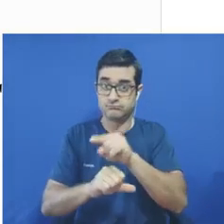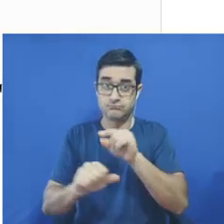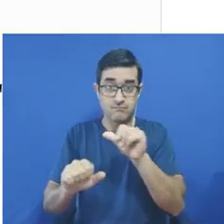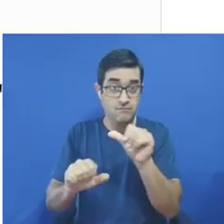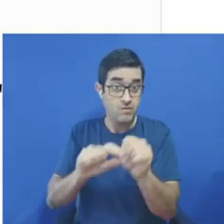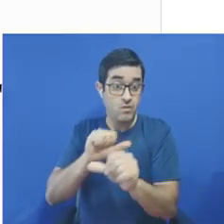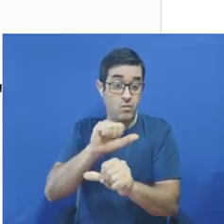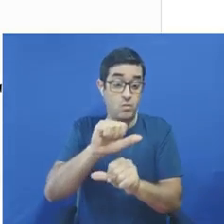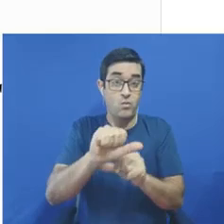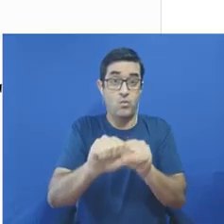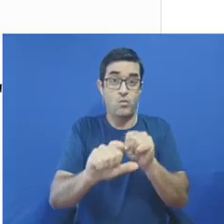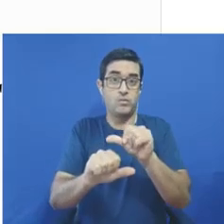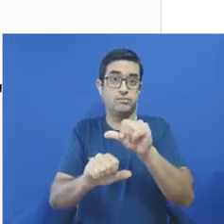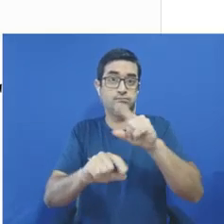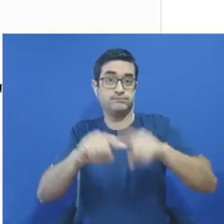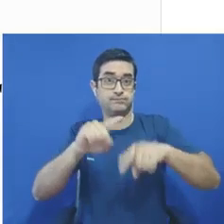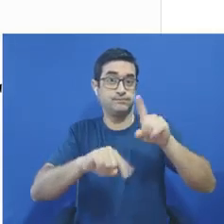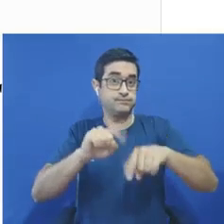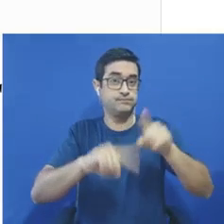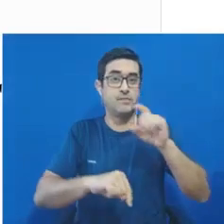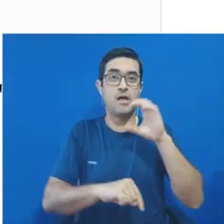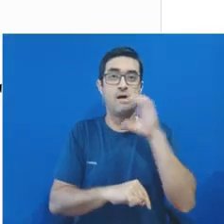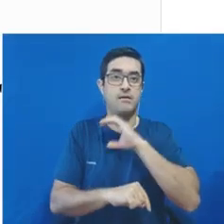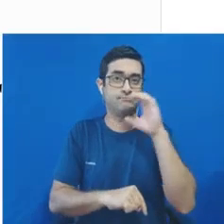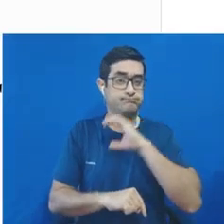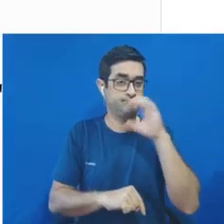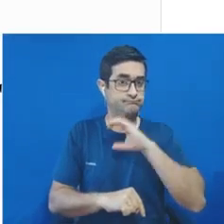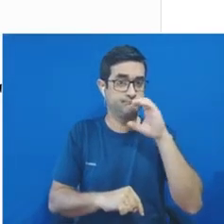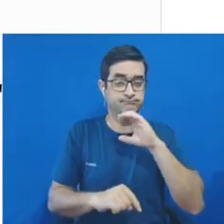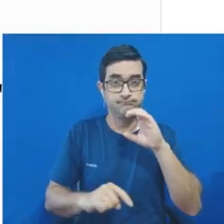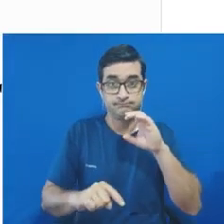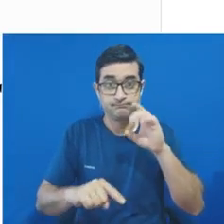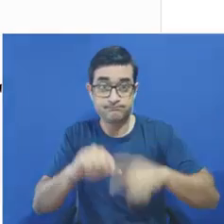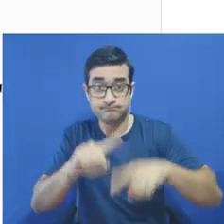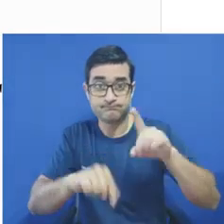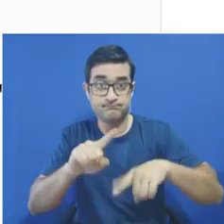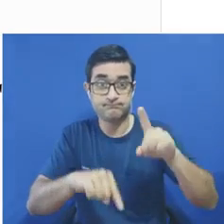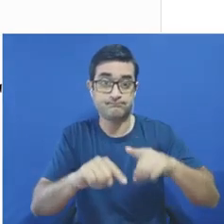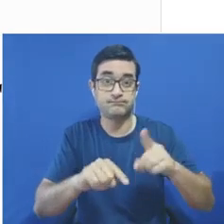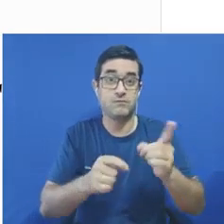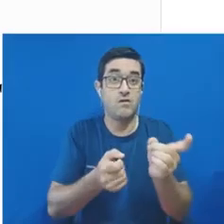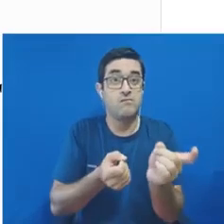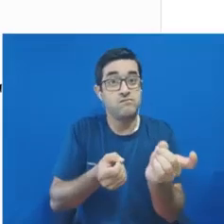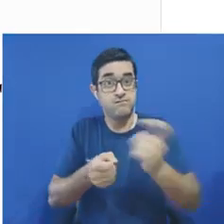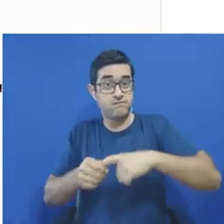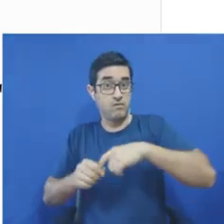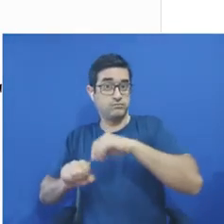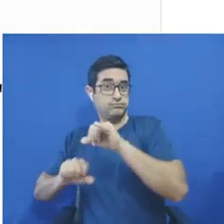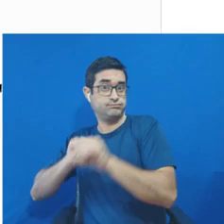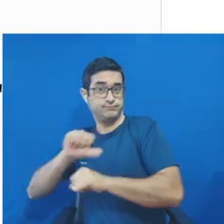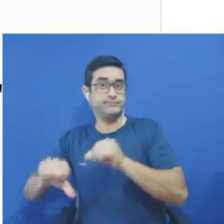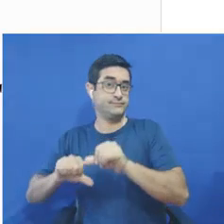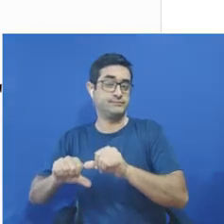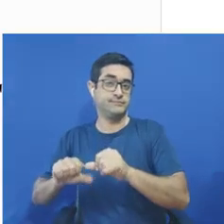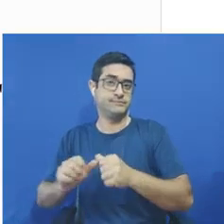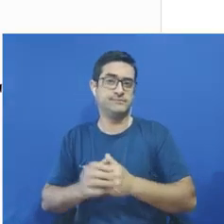vão formar produtos na mesma velocidade que os produtos voltam e